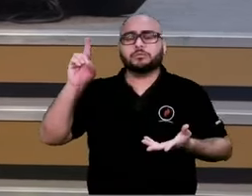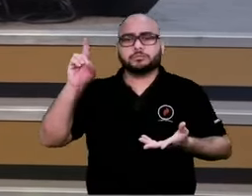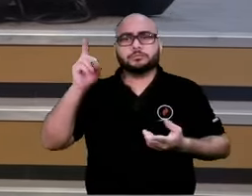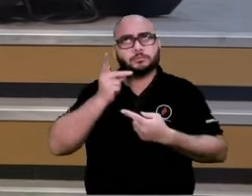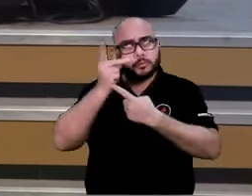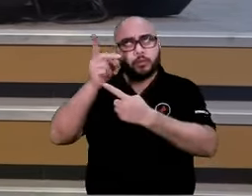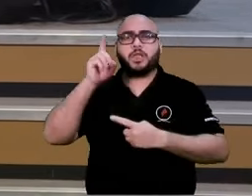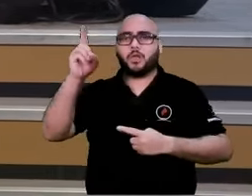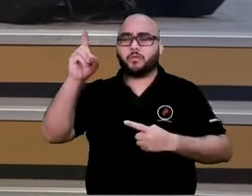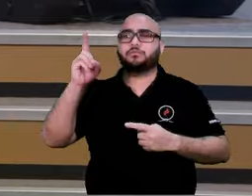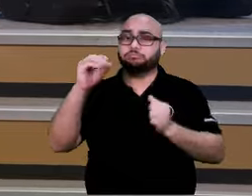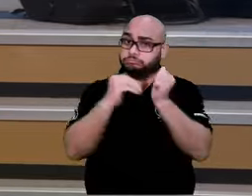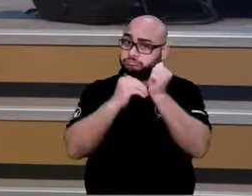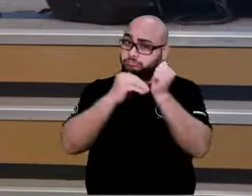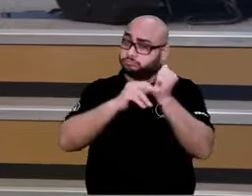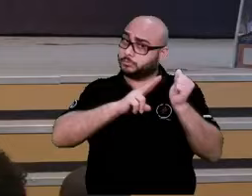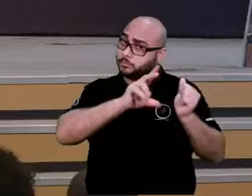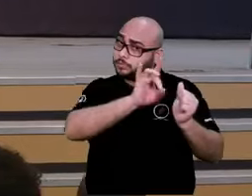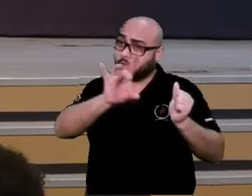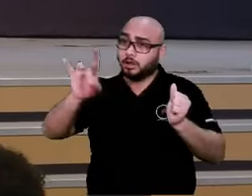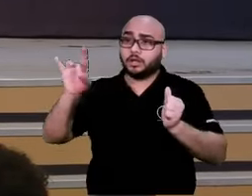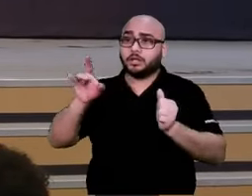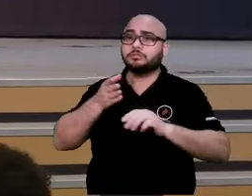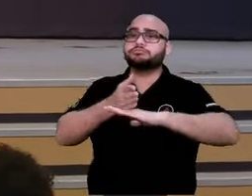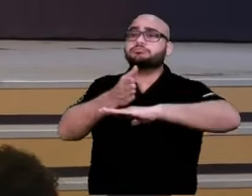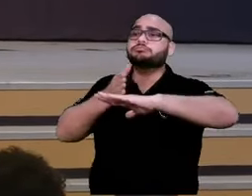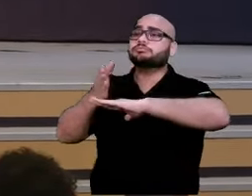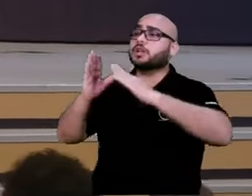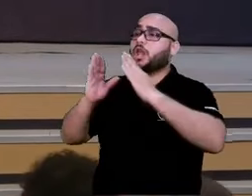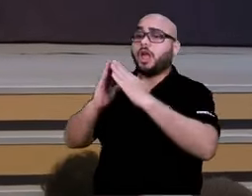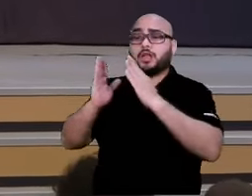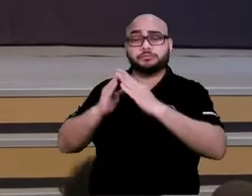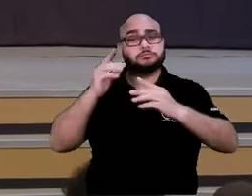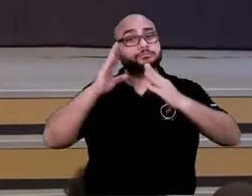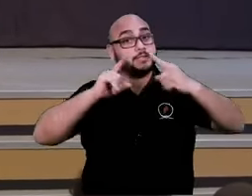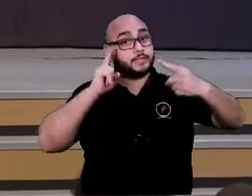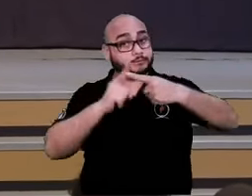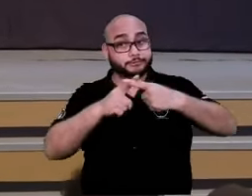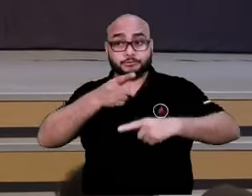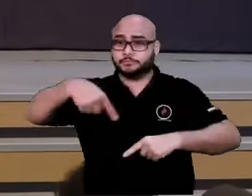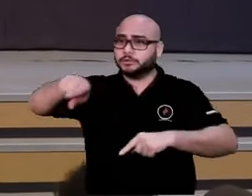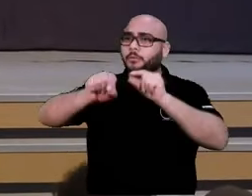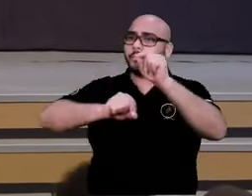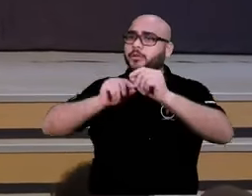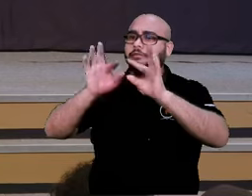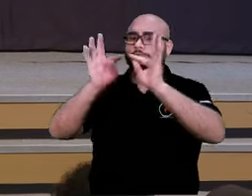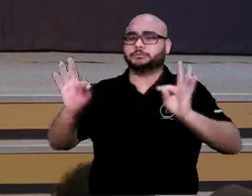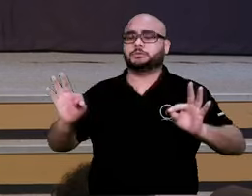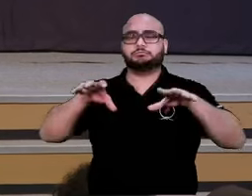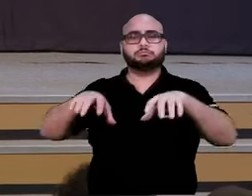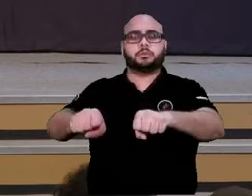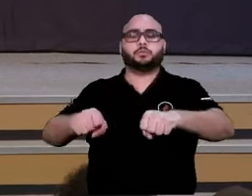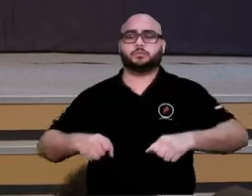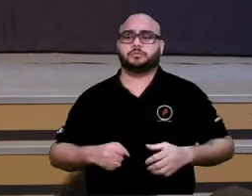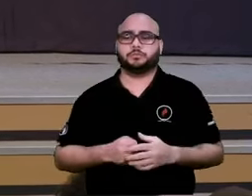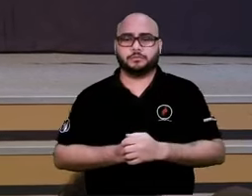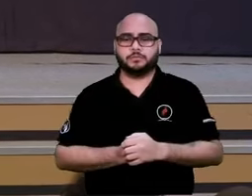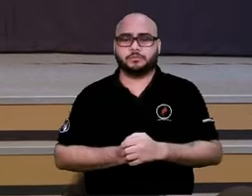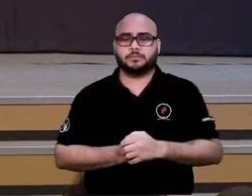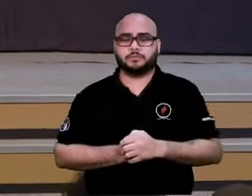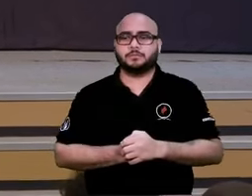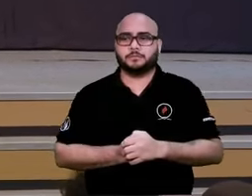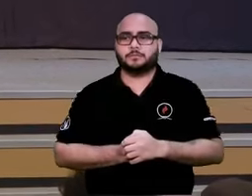entrar. Está indo para onde, rei, com esses escudos de bronze? Eu estou indo para onde os escudos de ouro tomaram lugar. Está indo para